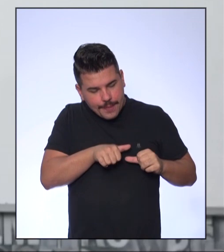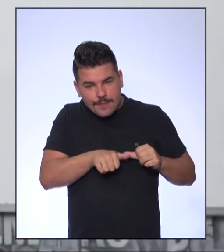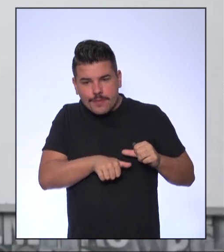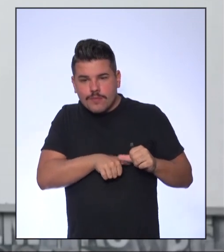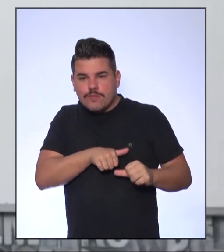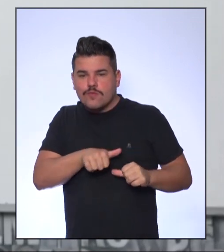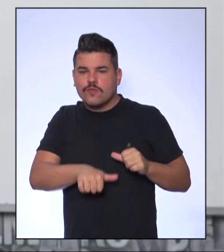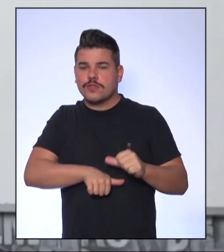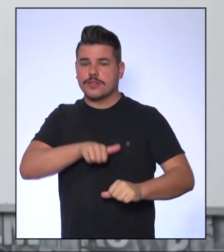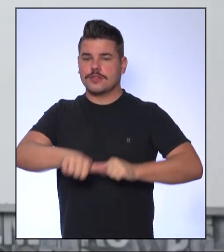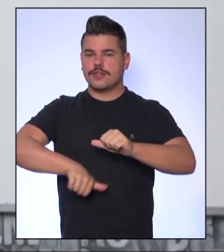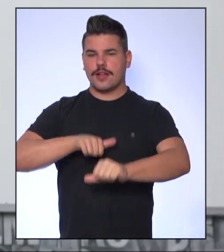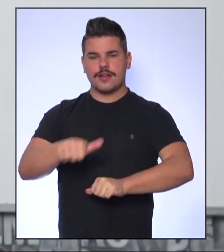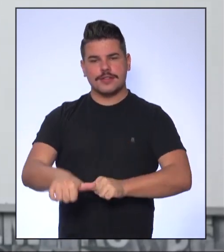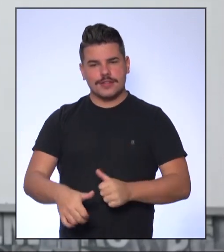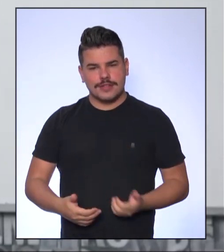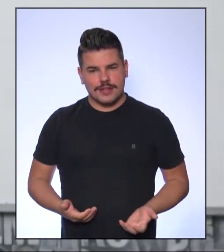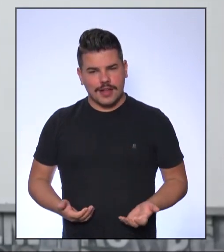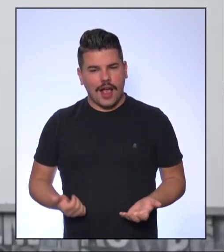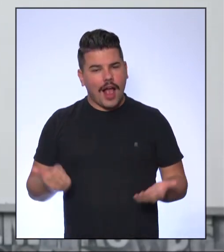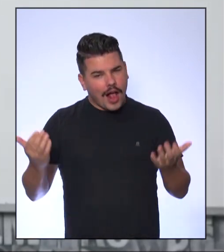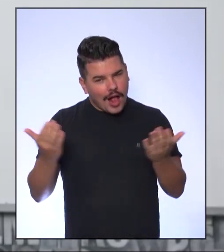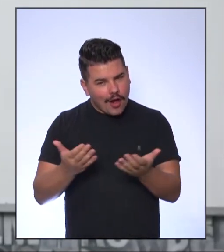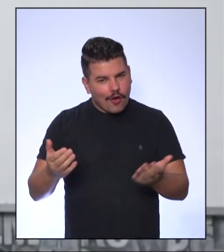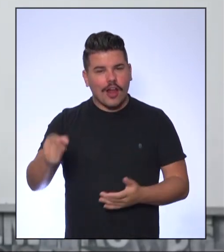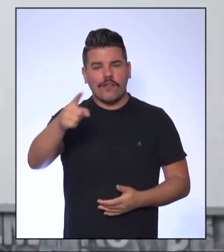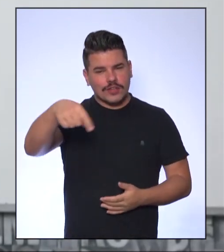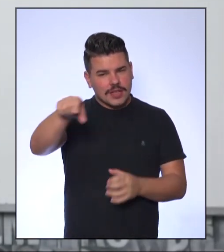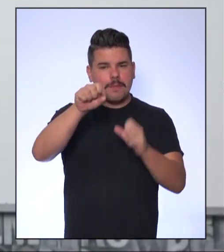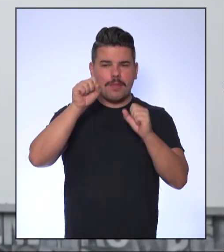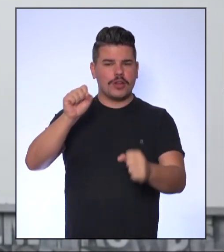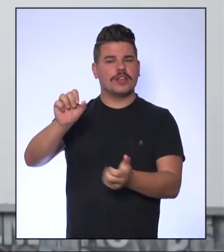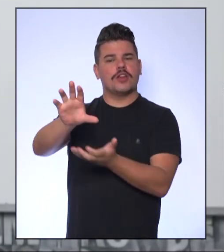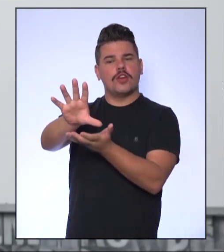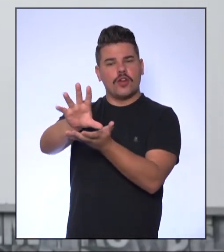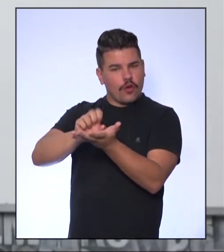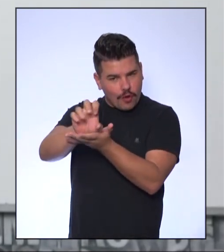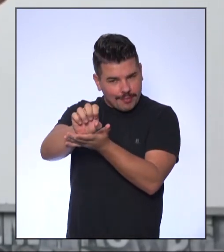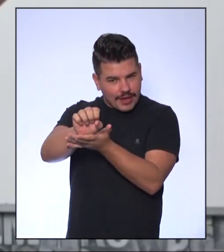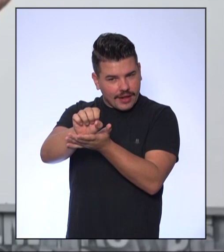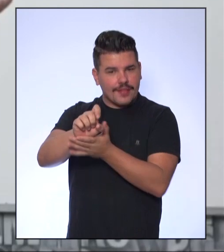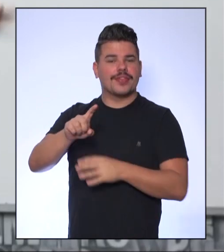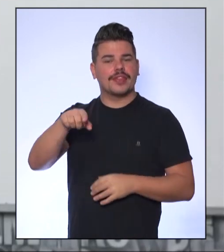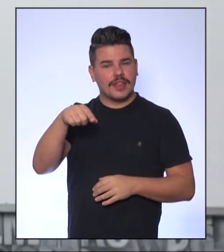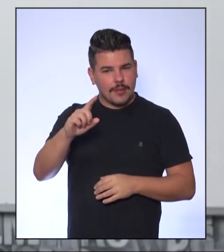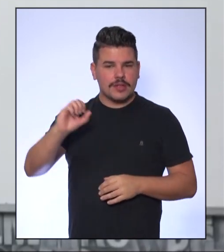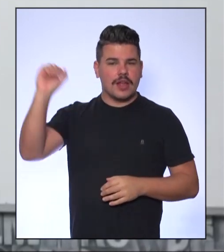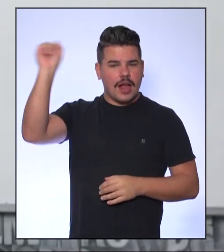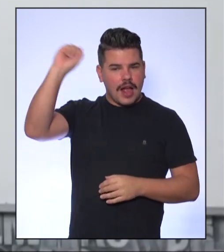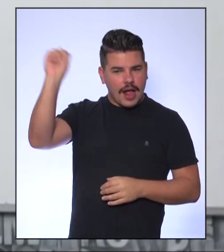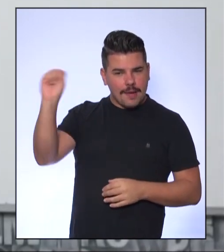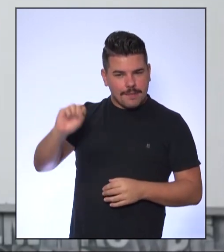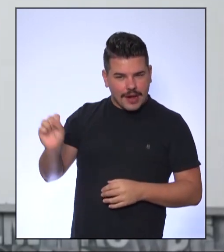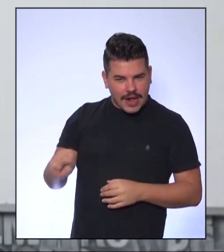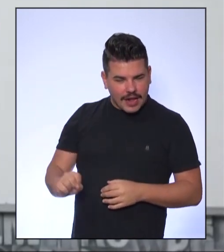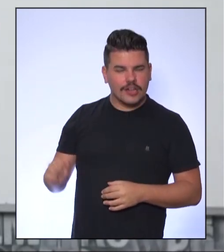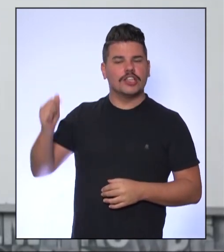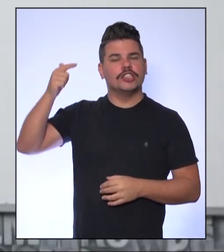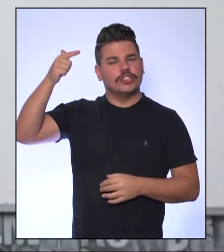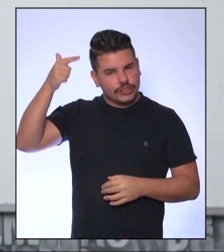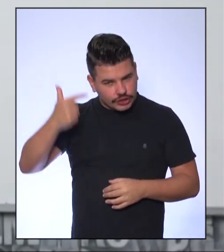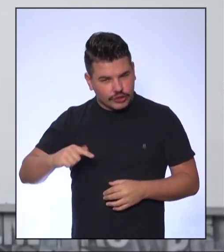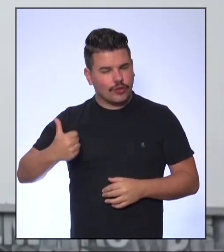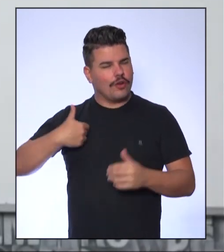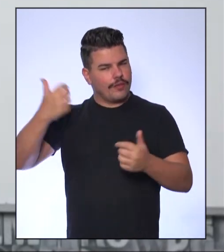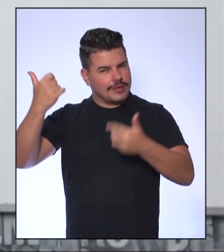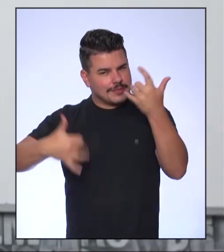ok? Sabendo disso, vou liberar para você bater mais um print da tela e depois apagamos, e aí novamente